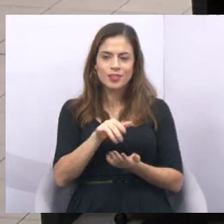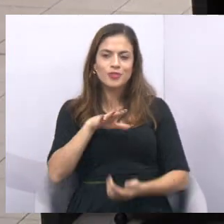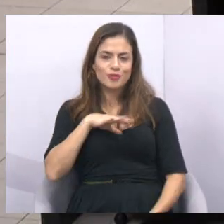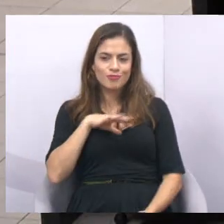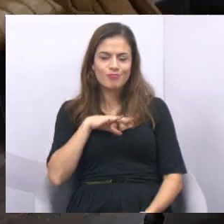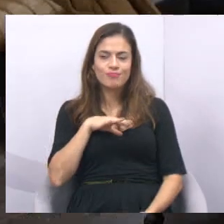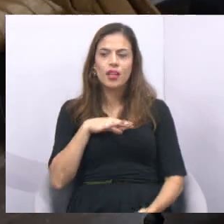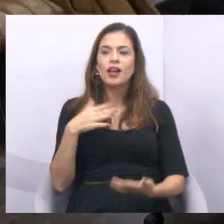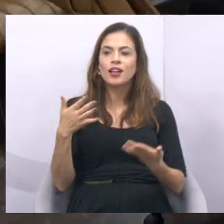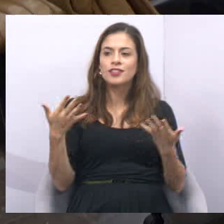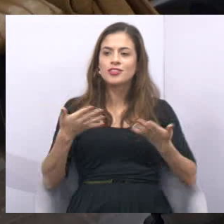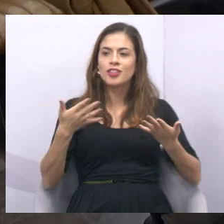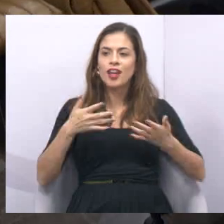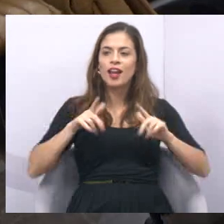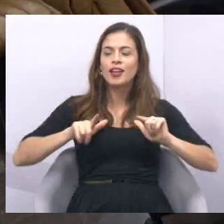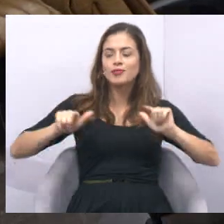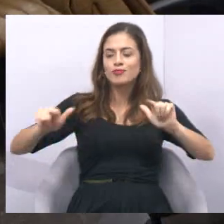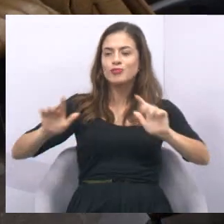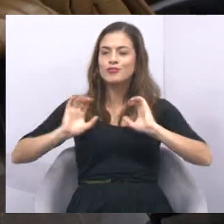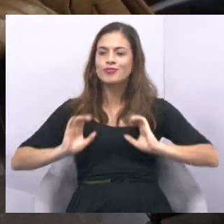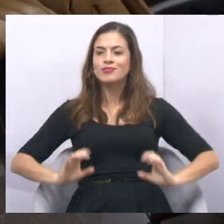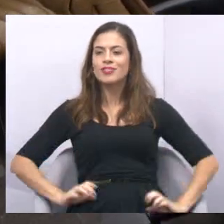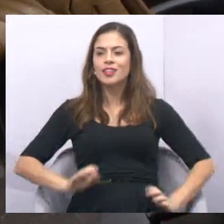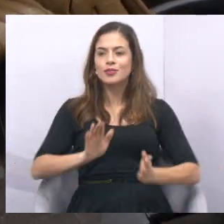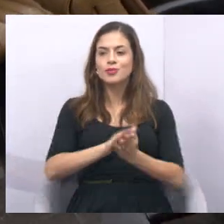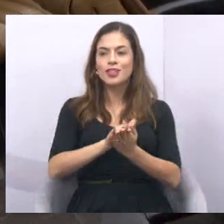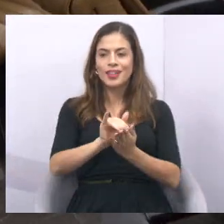recebe o título de cidadão jacareiense.